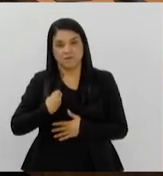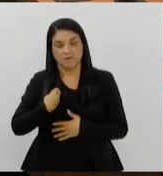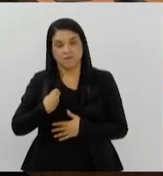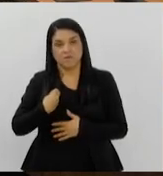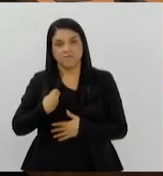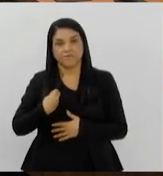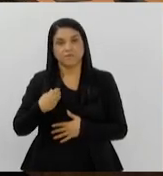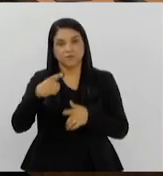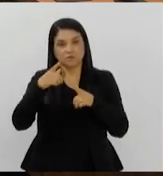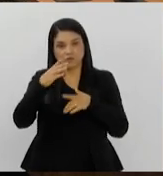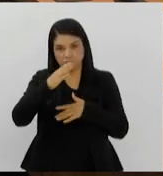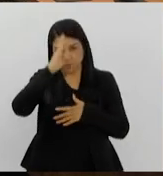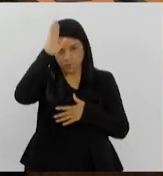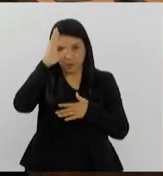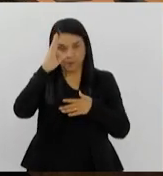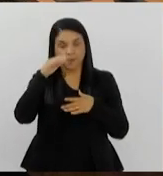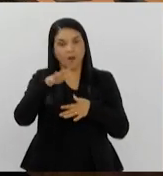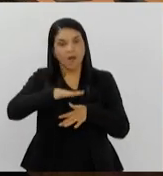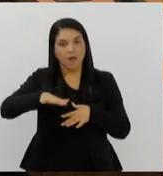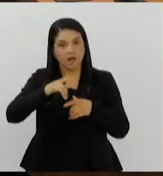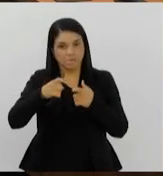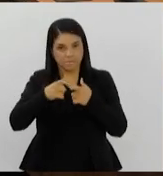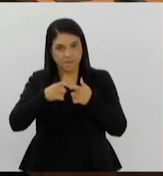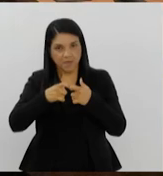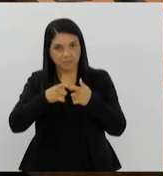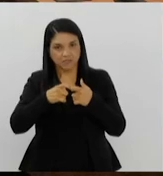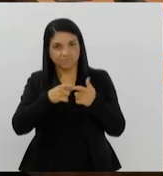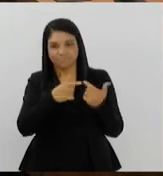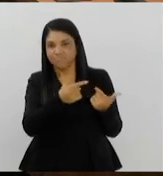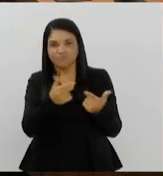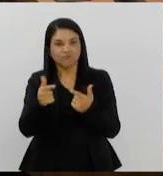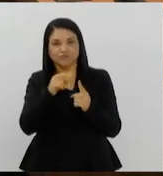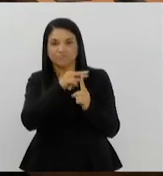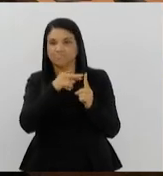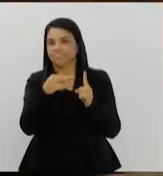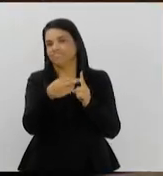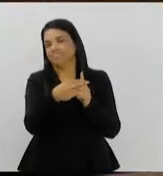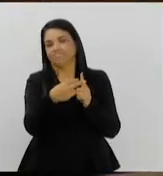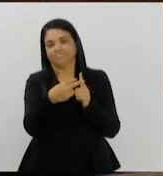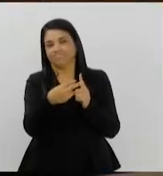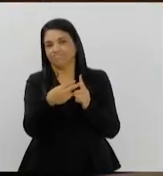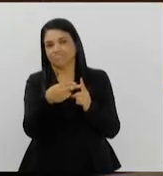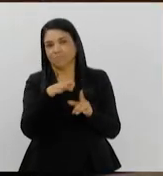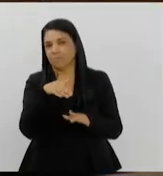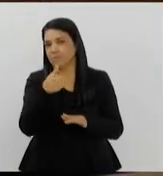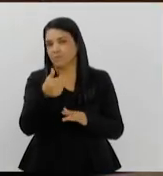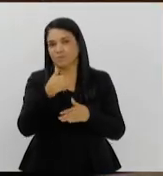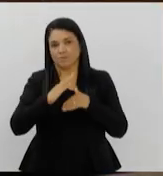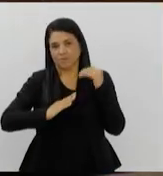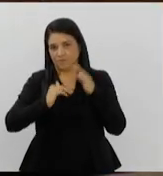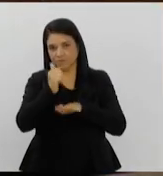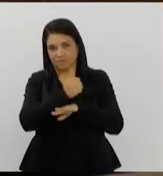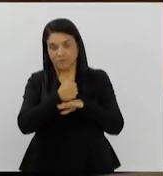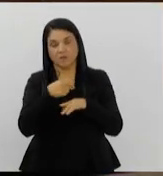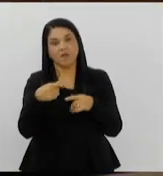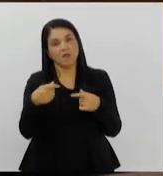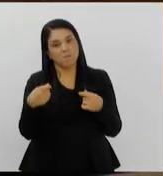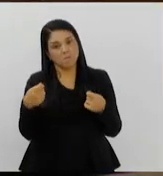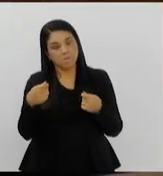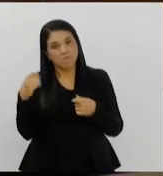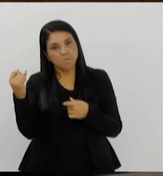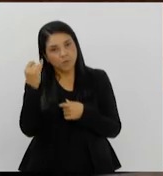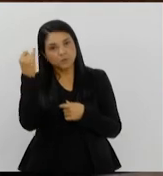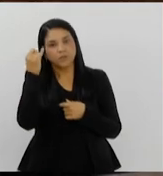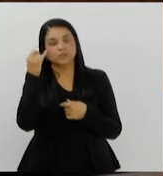médica sem qualquer perspectiva de melhoria na carreira profissional. Então, acho que é fundamental trazer esse veto